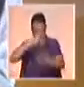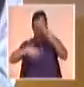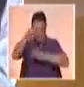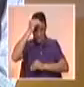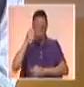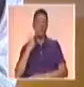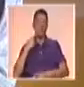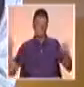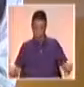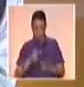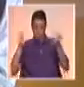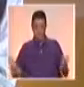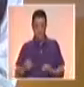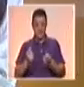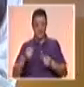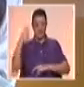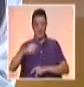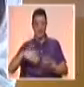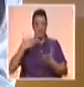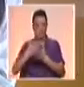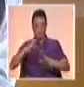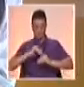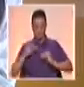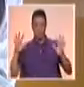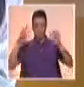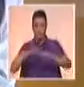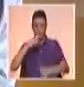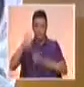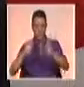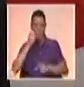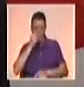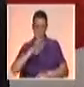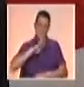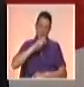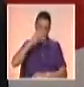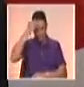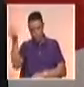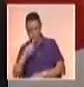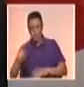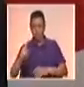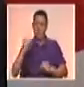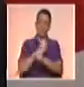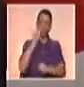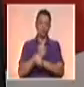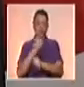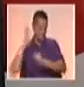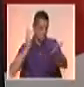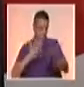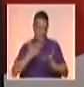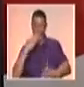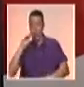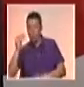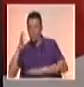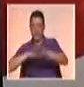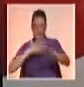um curso promovido na altura que teve uma adesão bastante grande de pais e de professores e de funcionários da escola, alunos e tudo que